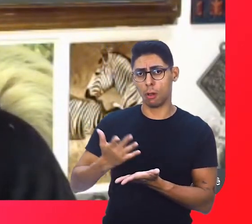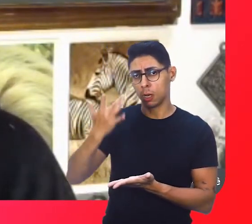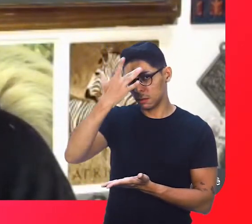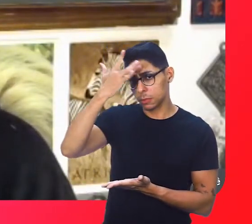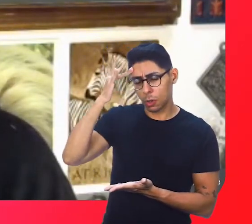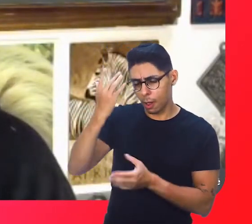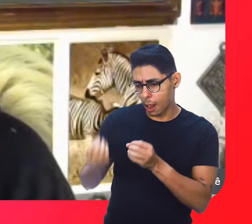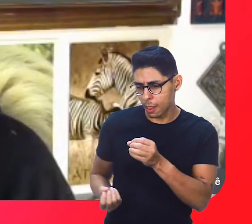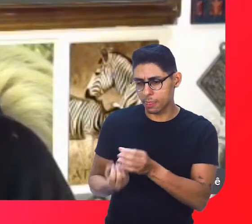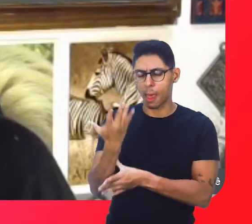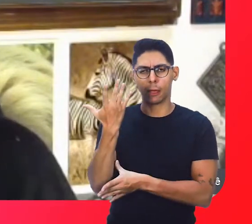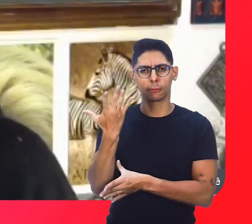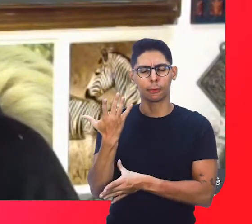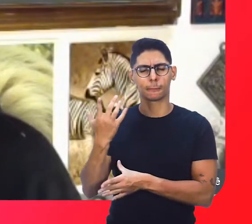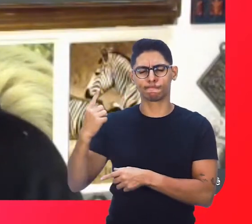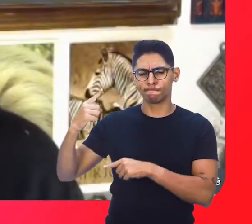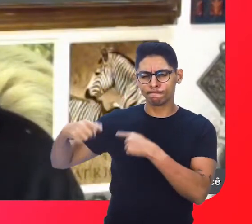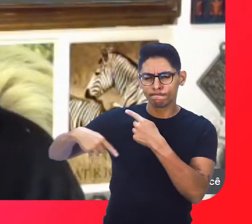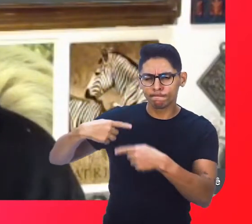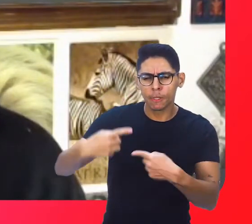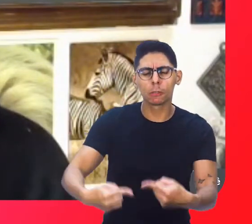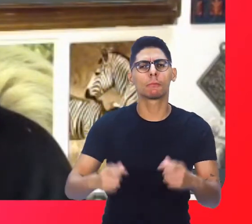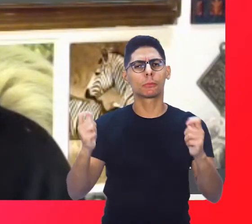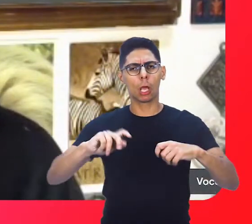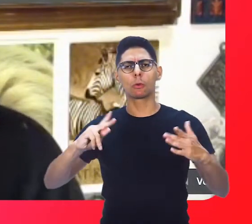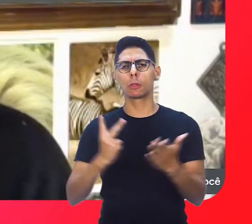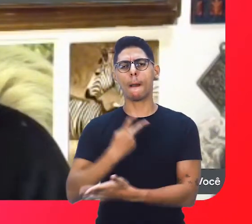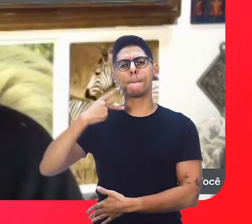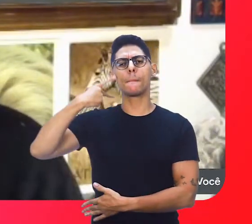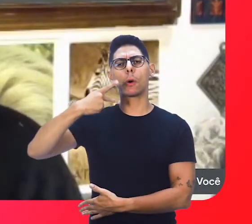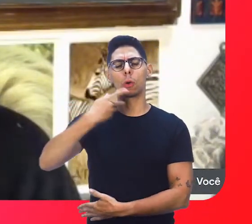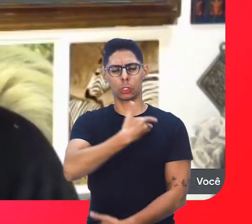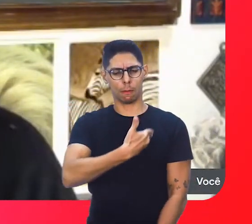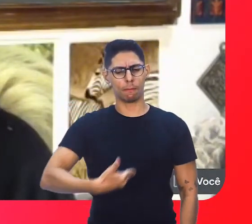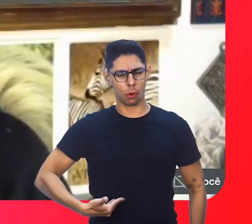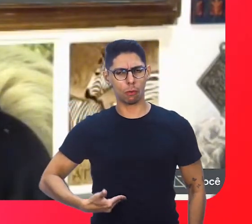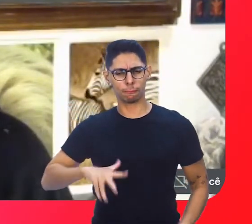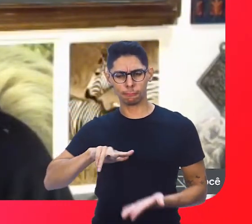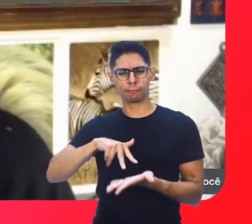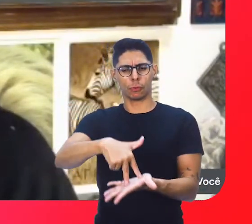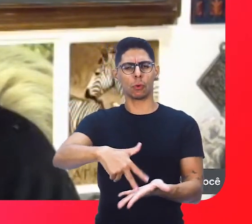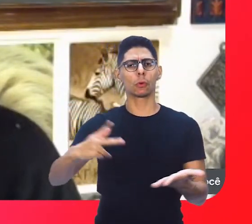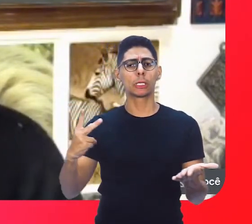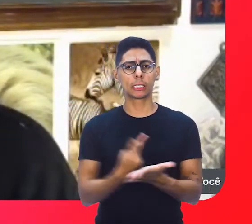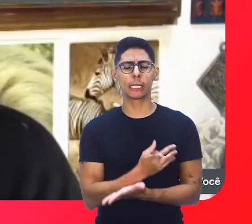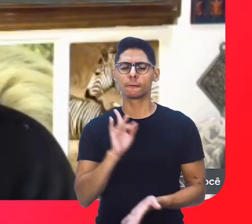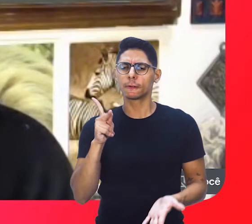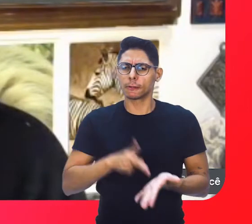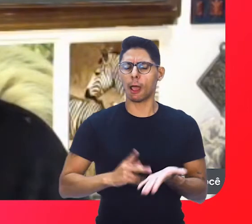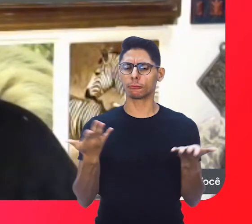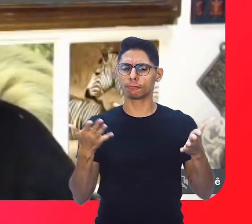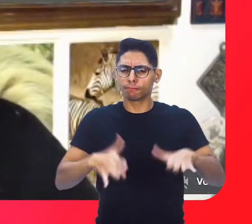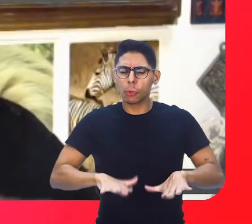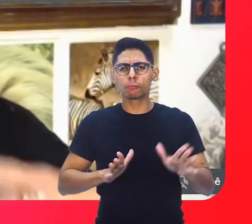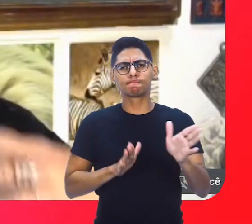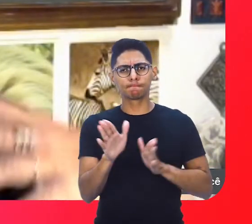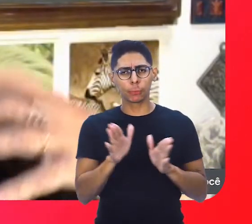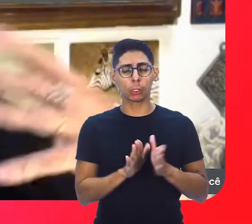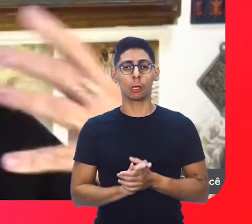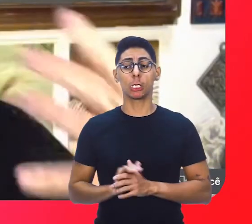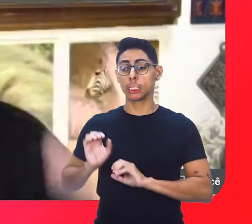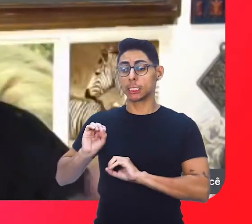incidir em políticas públicas, de fazer as políticas públicas serem inclusivas, de formar jovens com